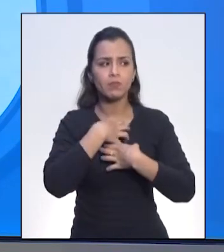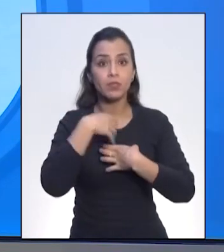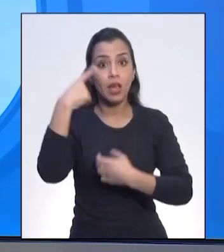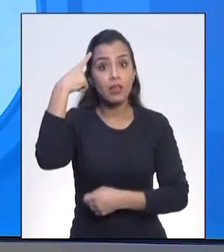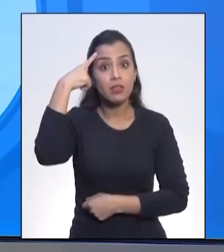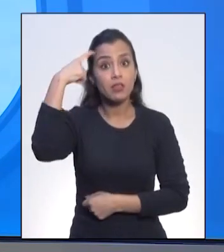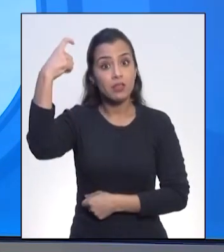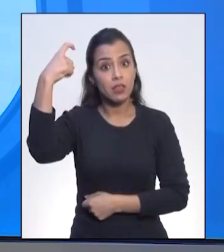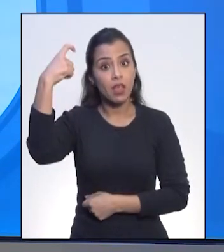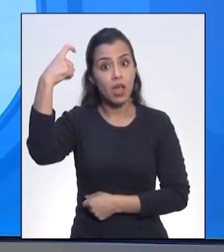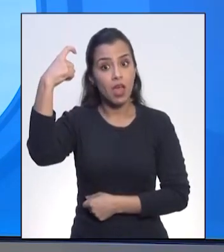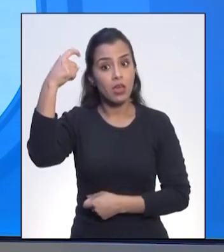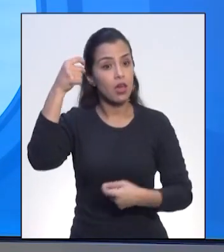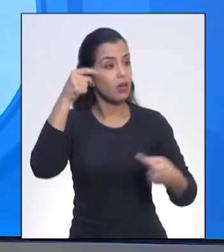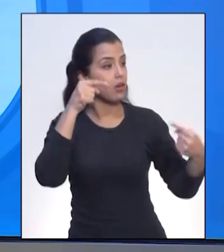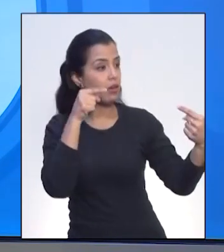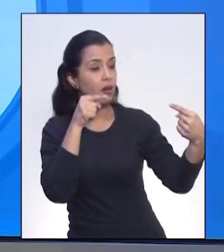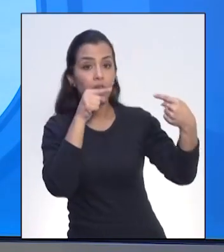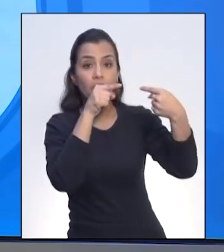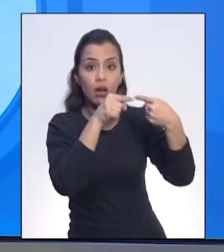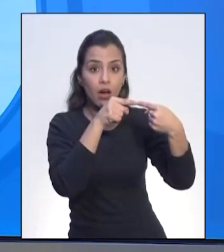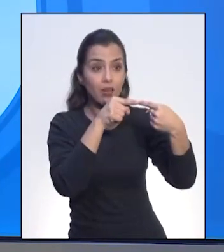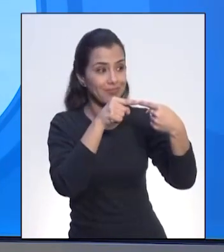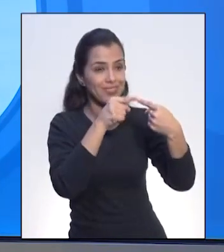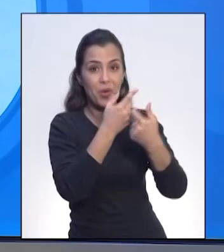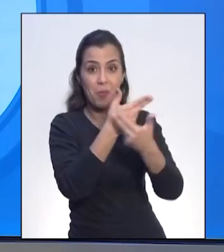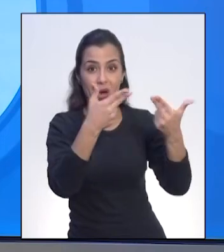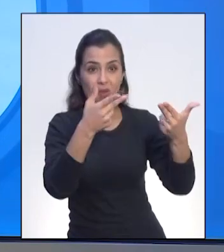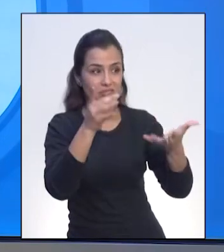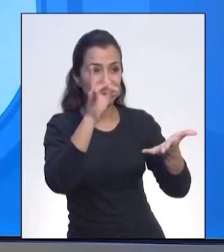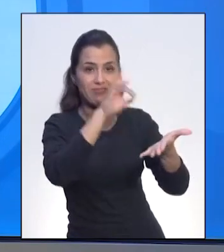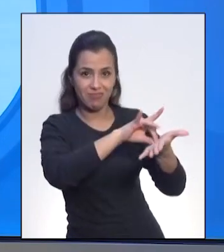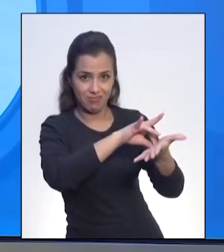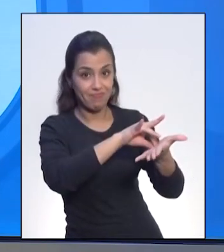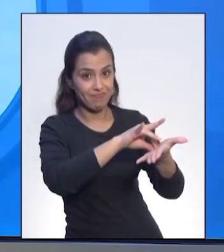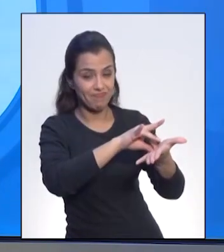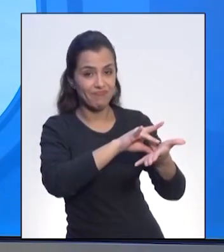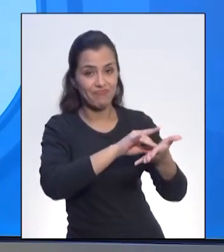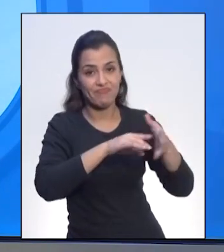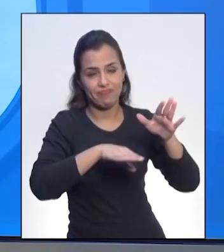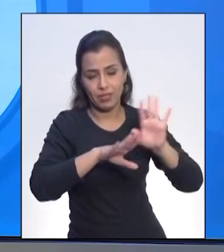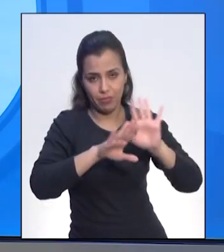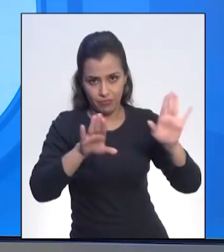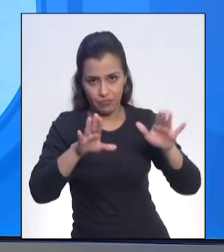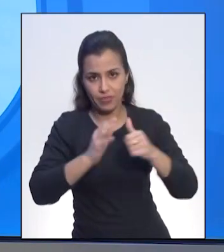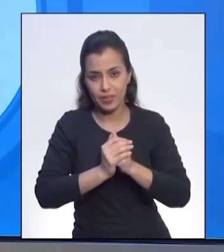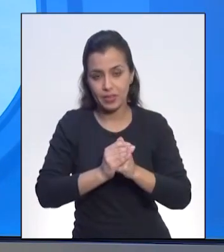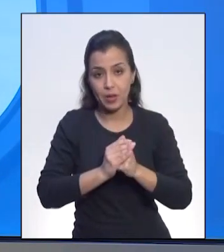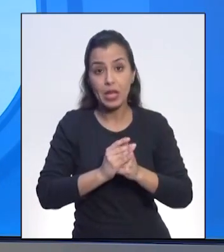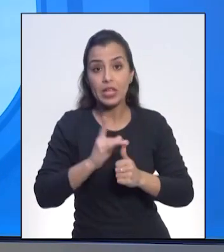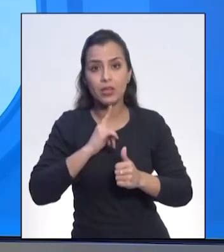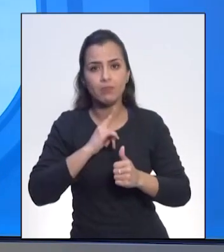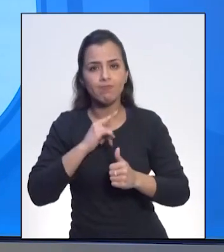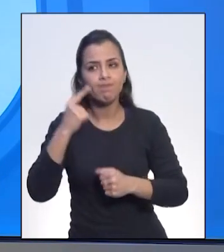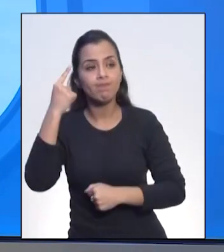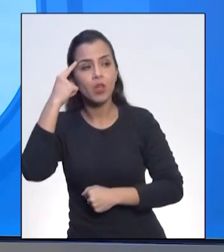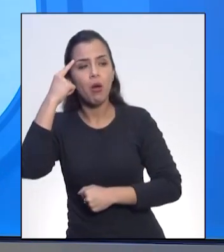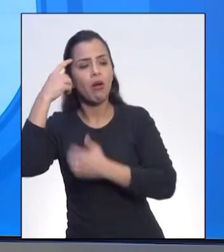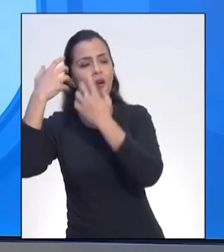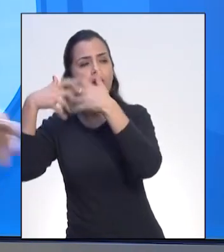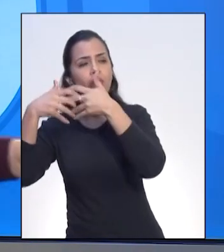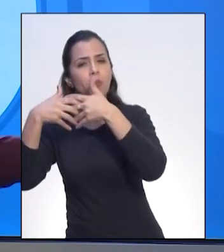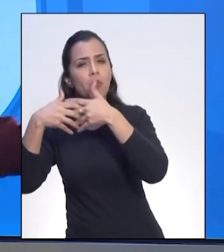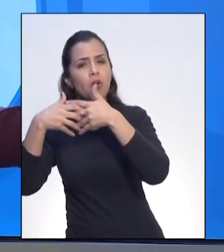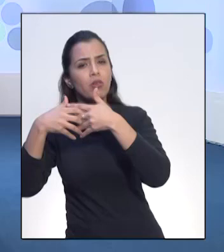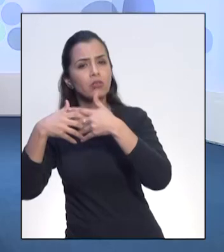ideia e essa ideia corresponde à realidade. A gente sabe que o conceito de realidade também é questionável, mas enfim, é uma correspondência. Eu falei alguma